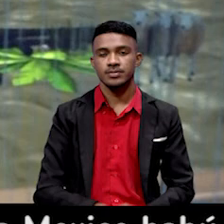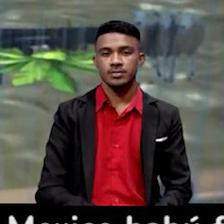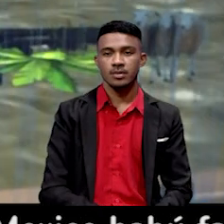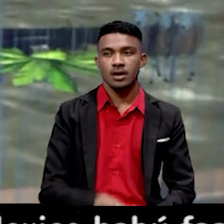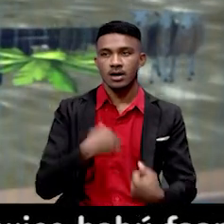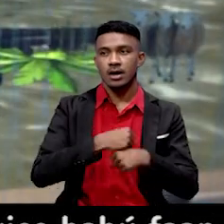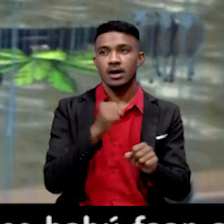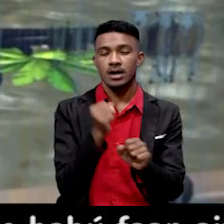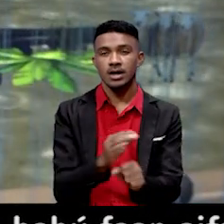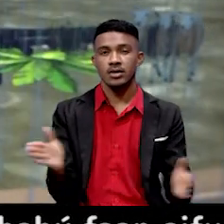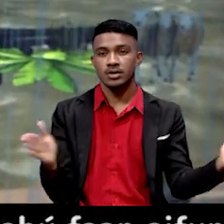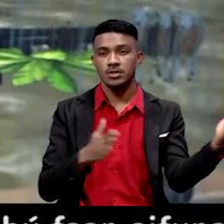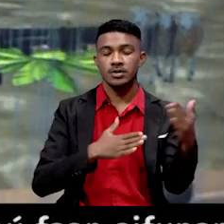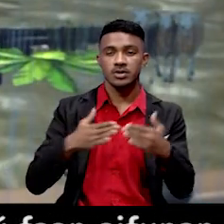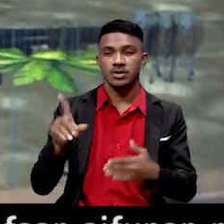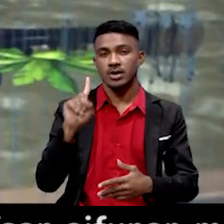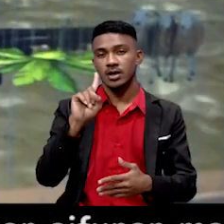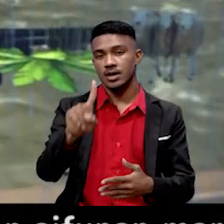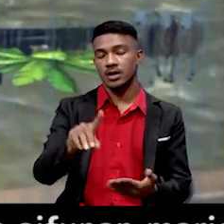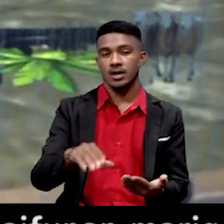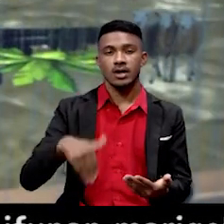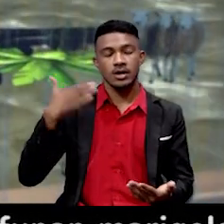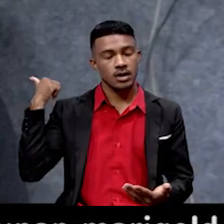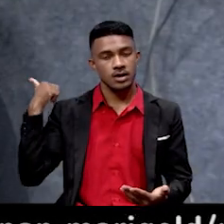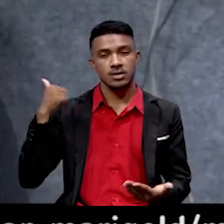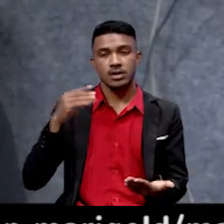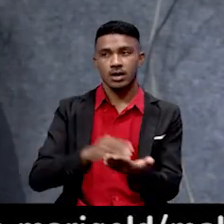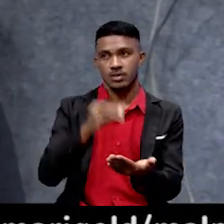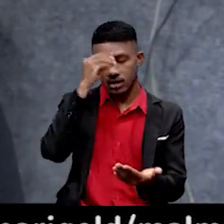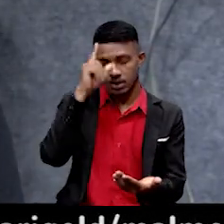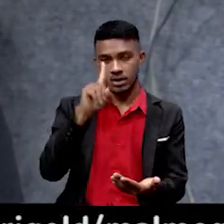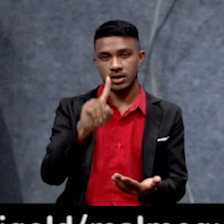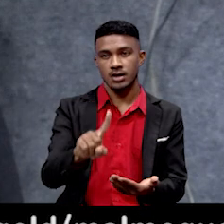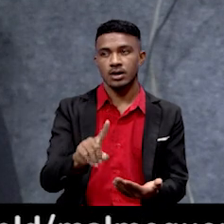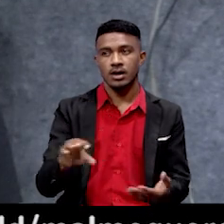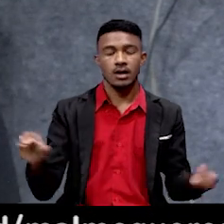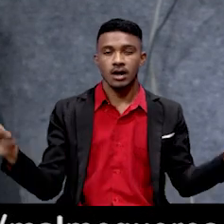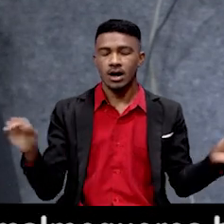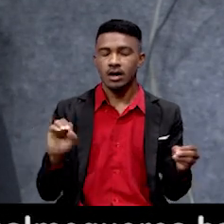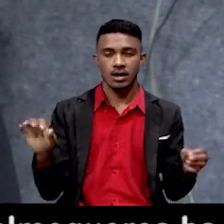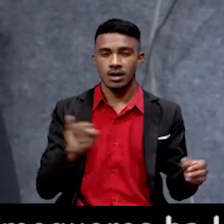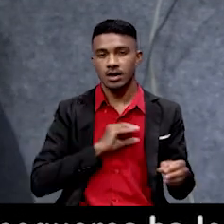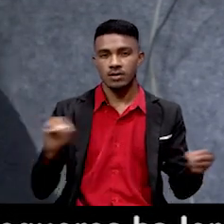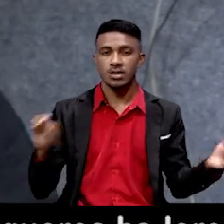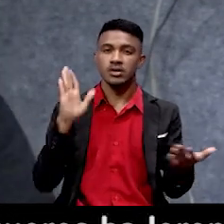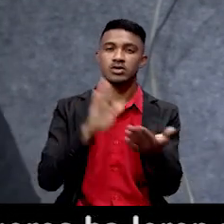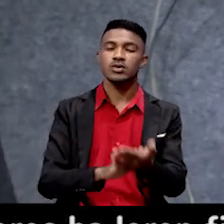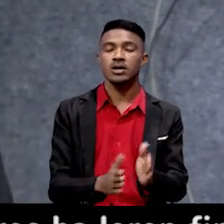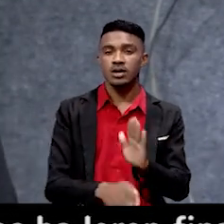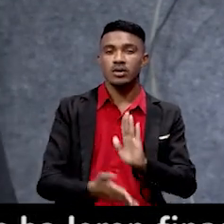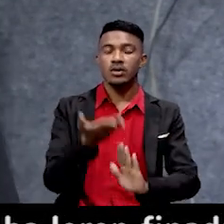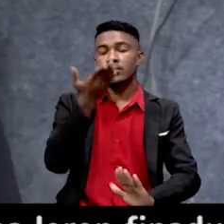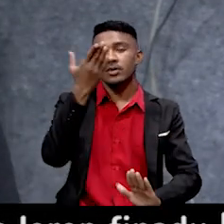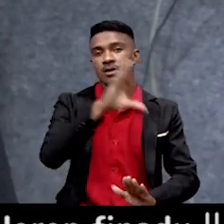Halo animação da nene, antes ni ta aprende ini. Claro que hau laus escola tu bot li fale konba media me be ya unia